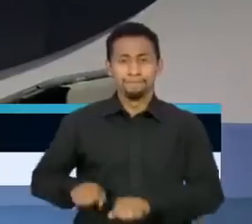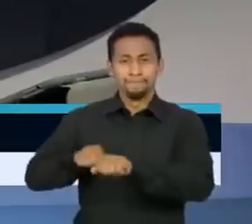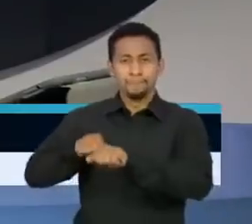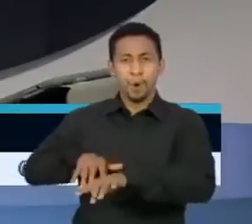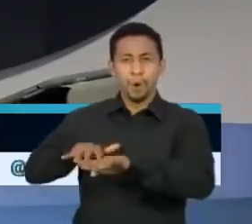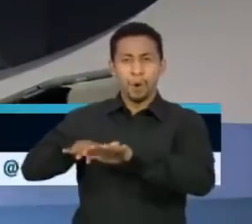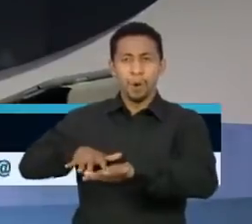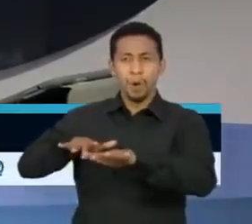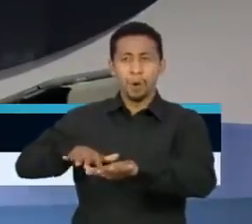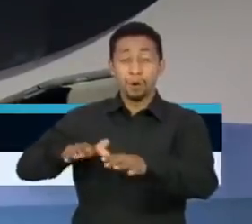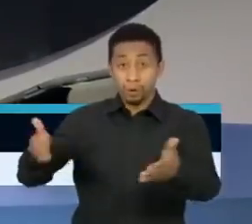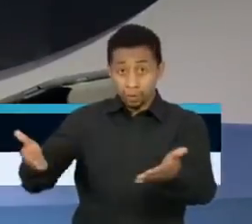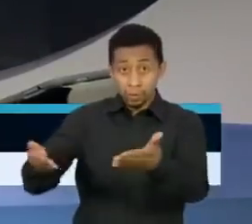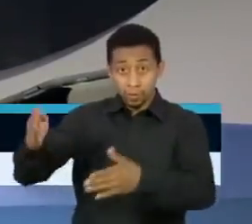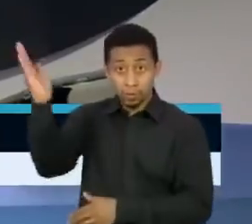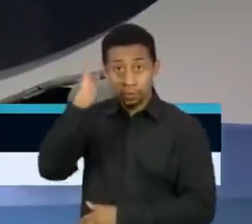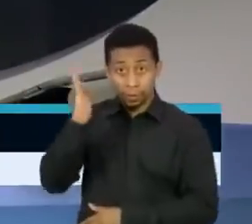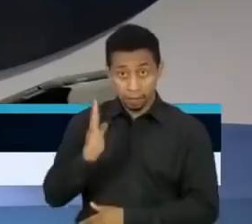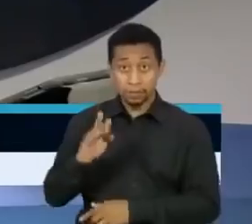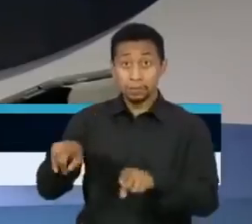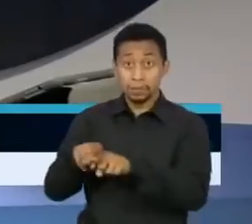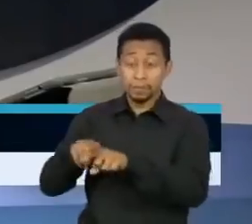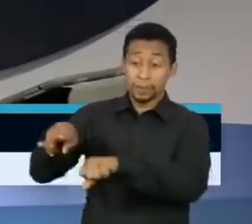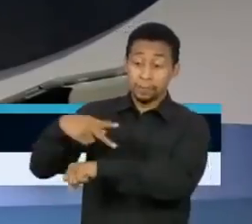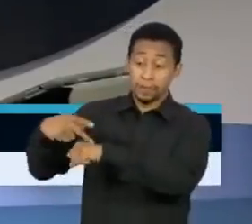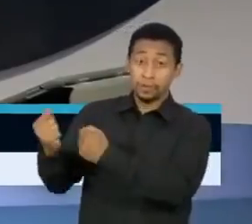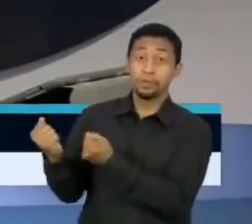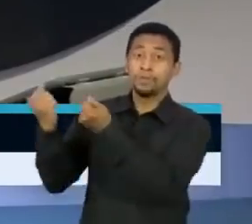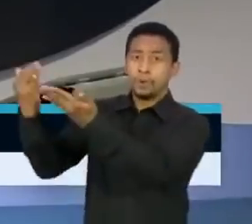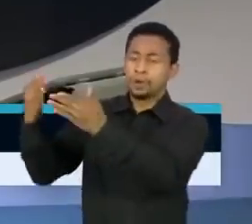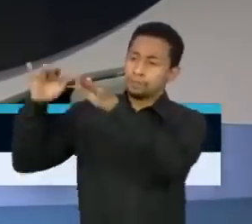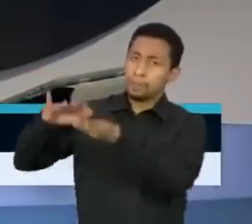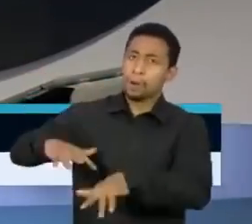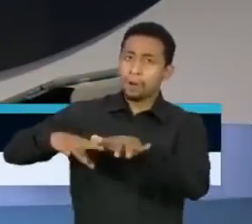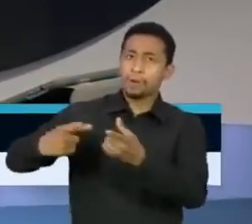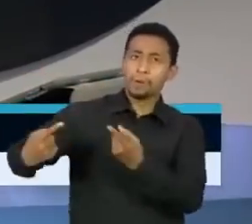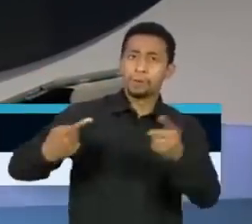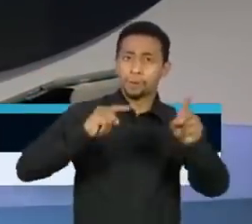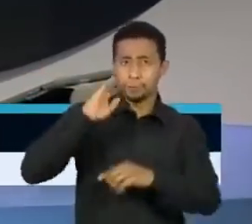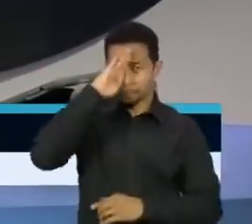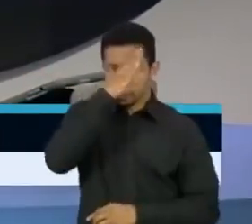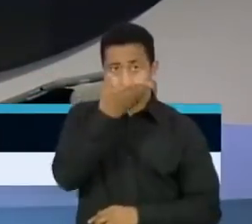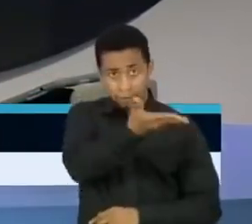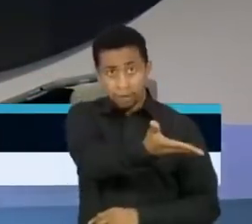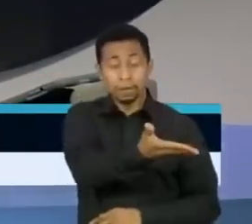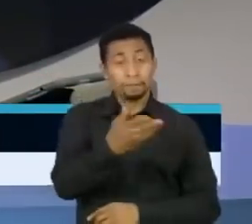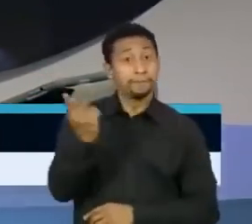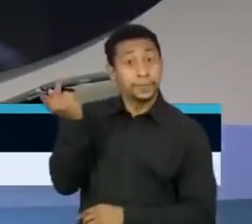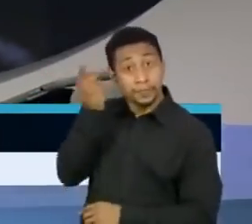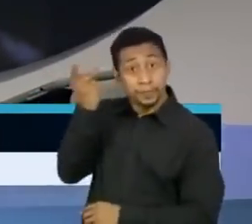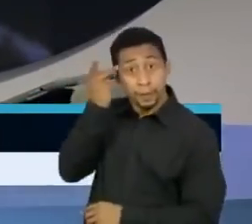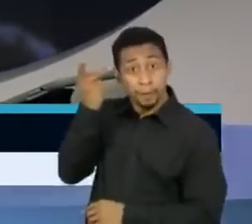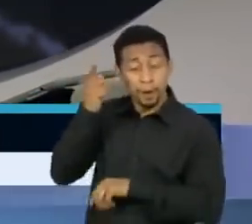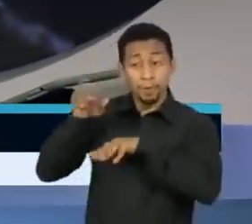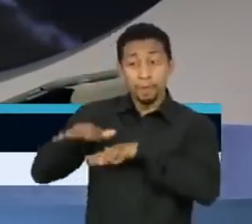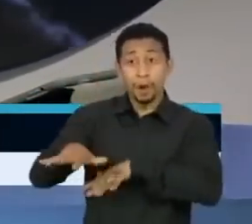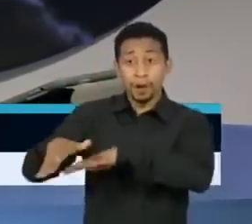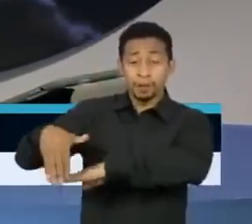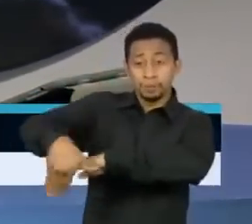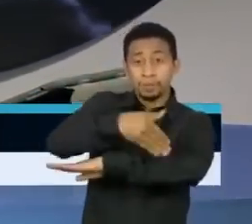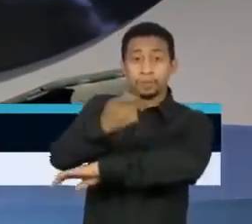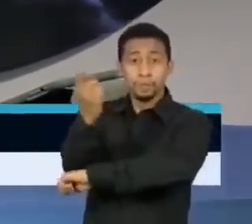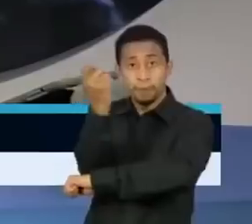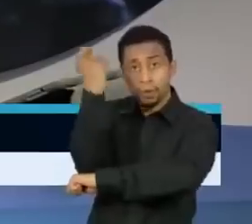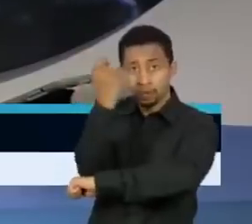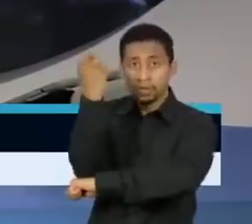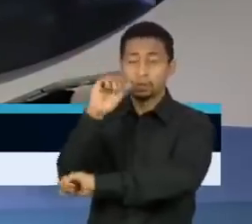Manifestantes foram às ruas hoje no Brasil e no exterior para protestar contra o governo de Jair Bolsonaro. Em São Paulo, o ato na Avenida Paulista